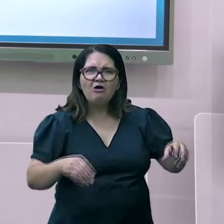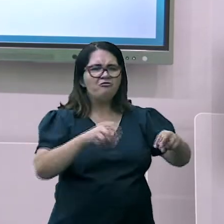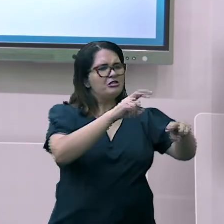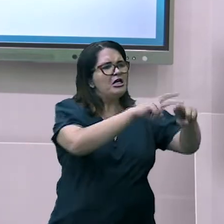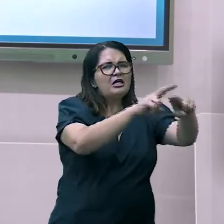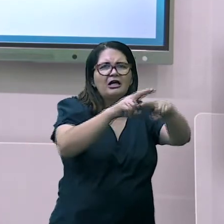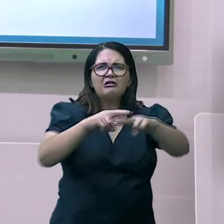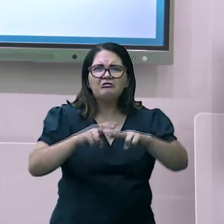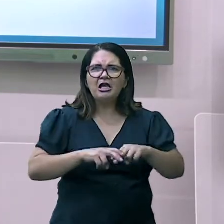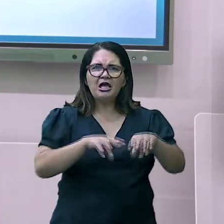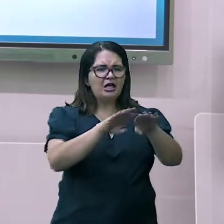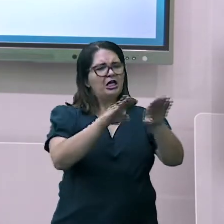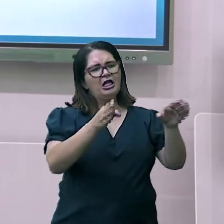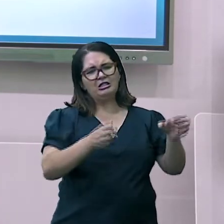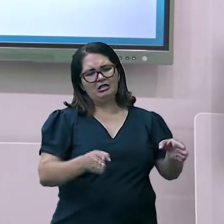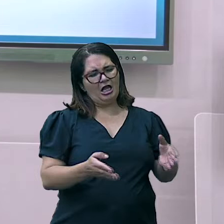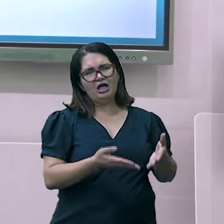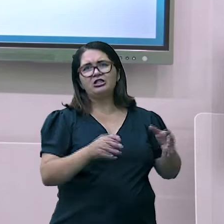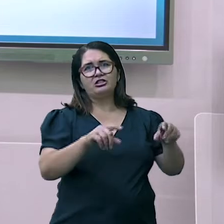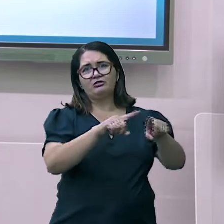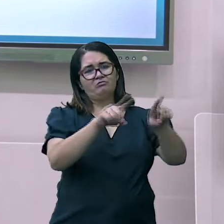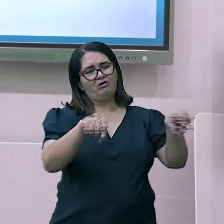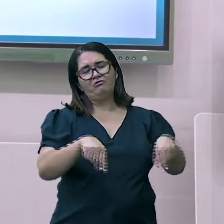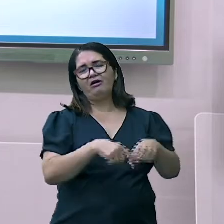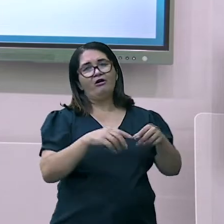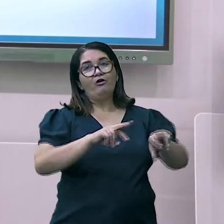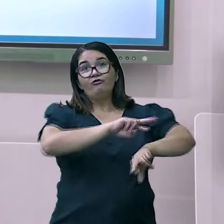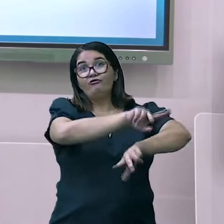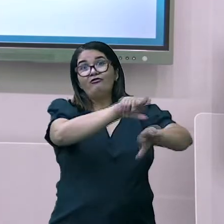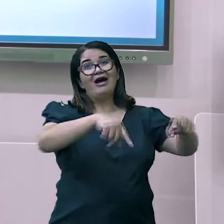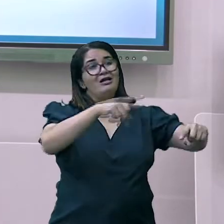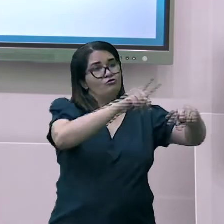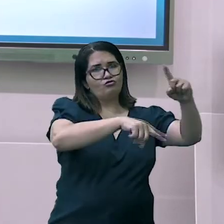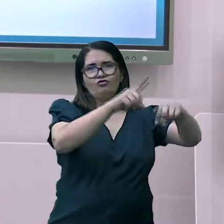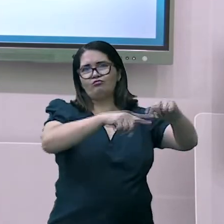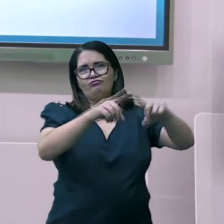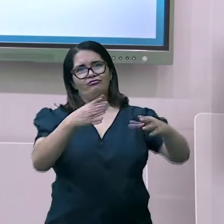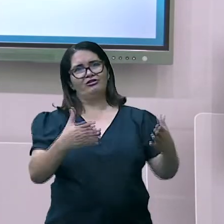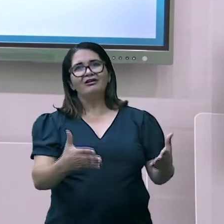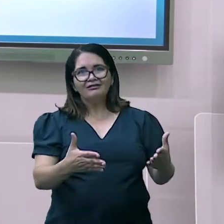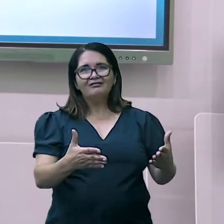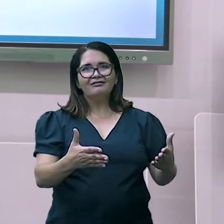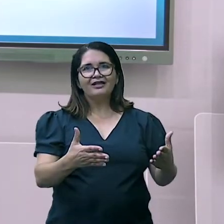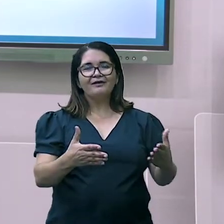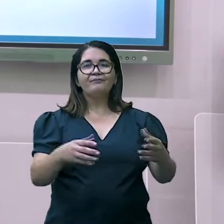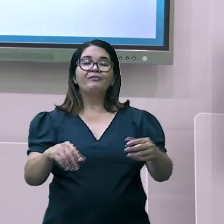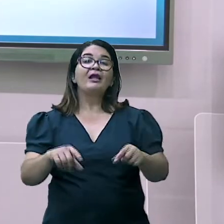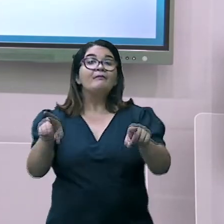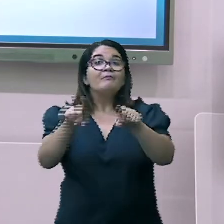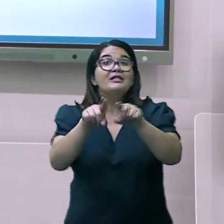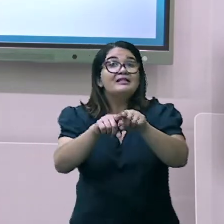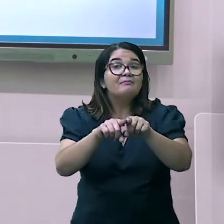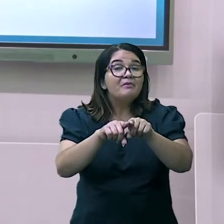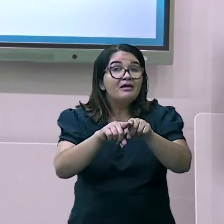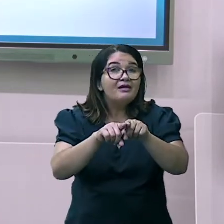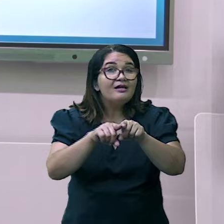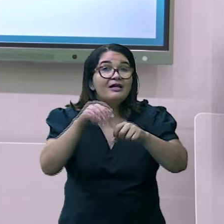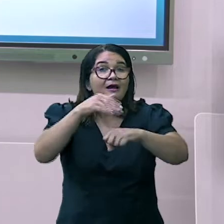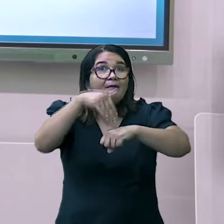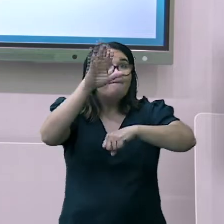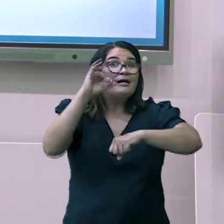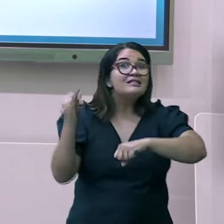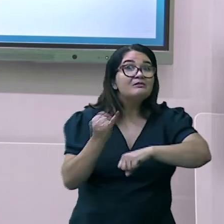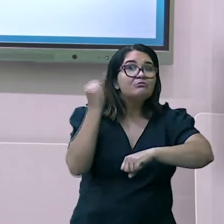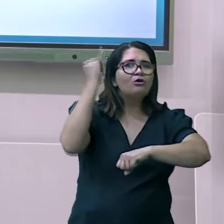móveis, caixas e demais objetos, mas principalmente porque a resina da